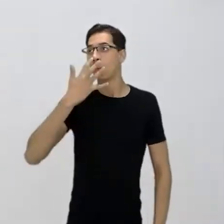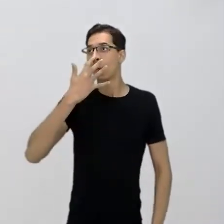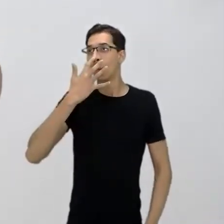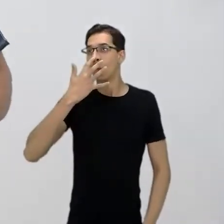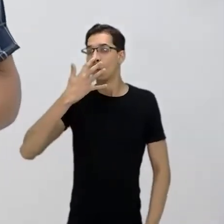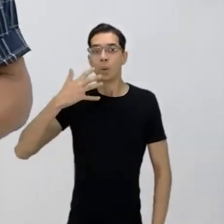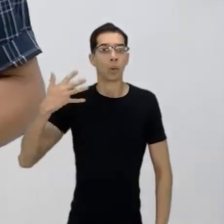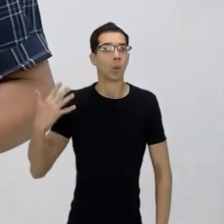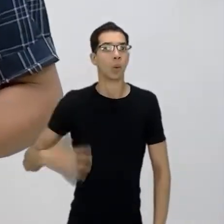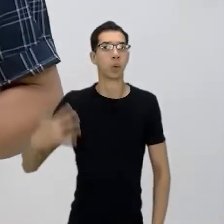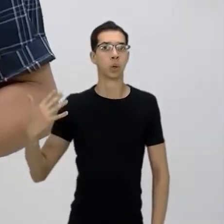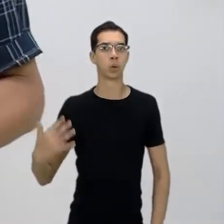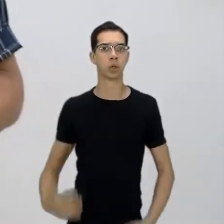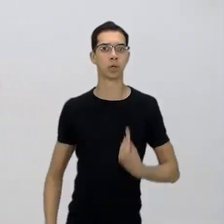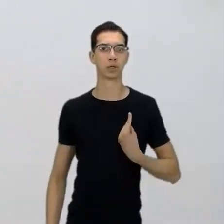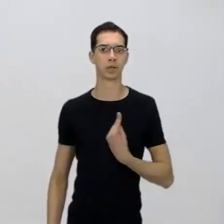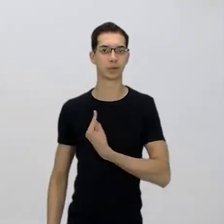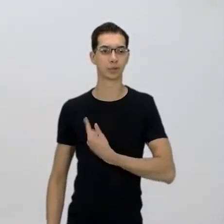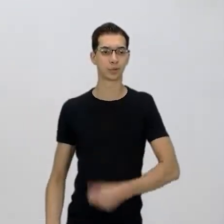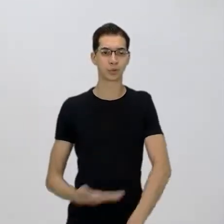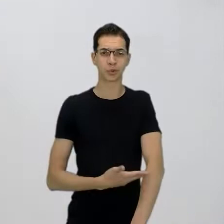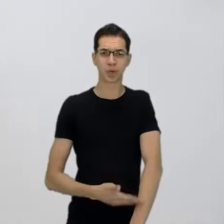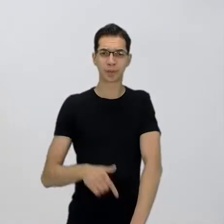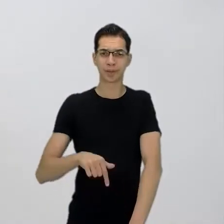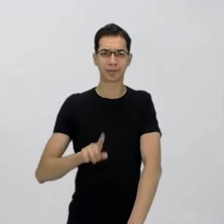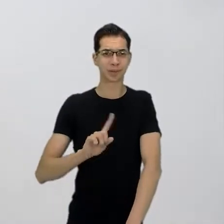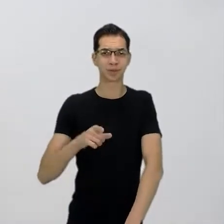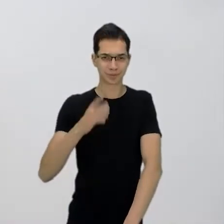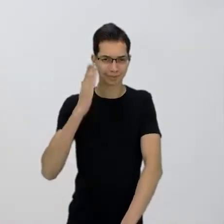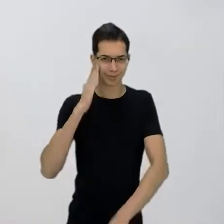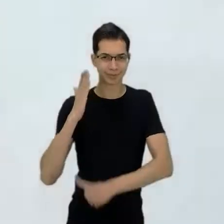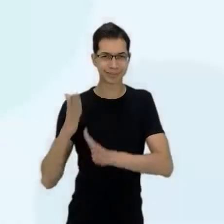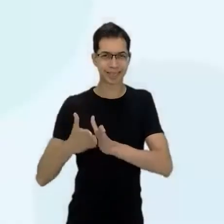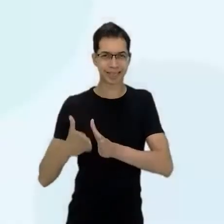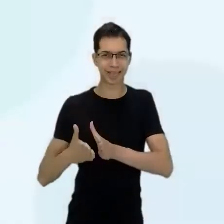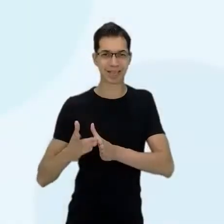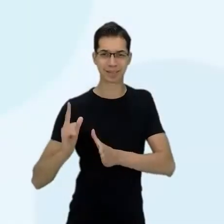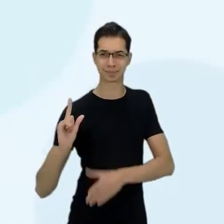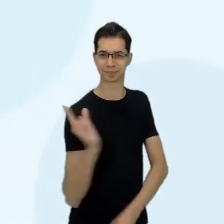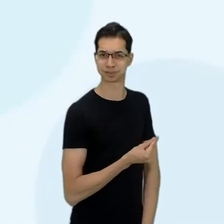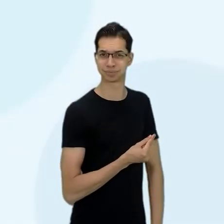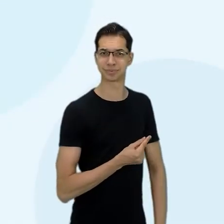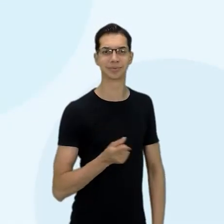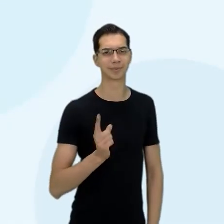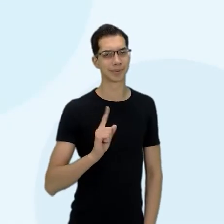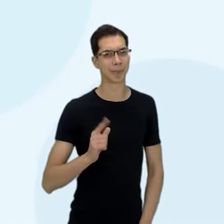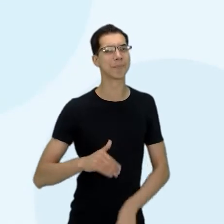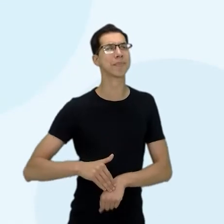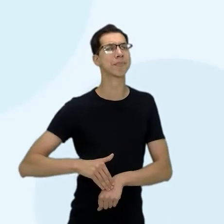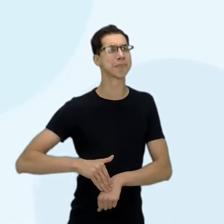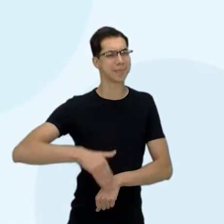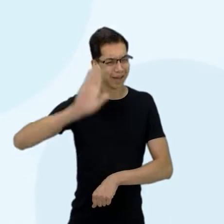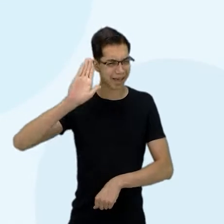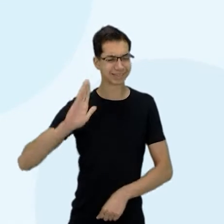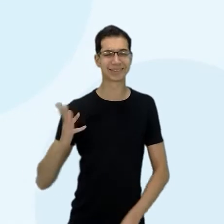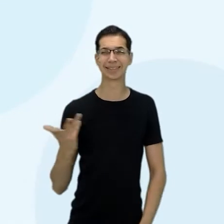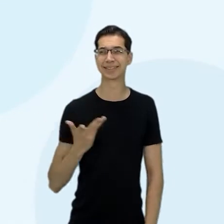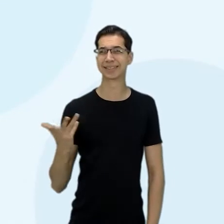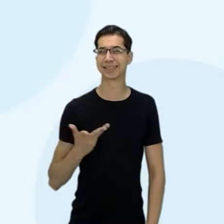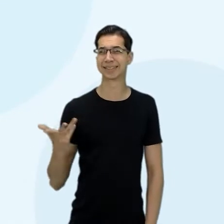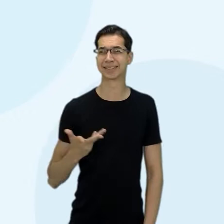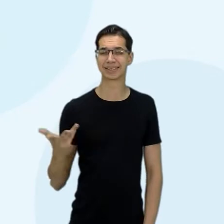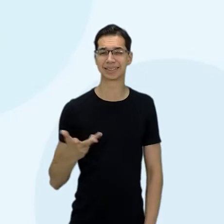gente costumeiramente tem por aqui. Muito além do trem-bala. Volta para o texto, por favor. Em situações com